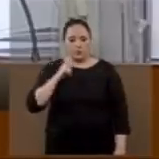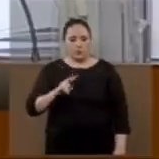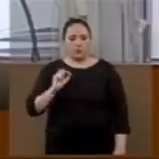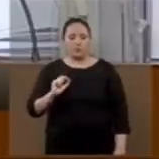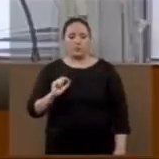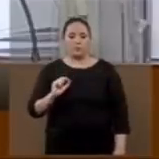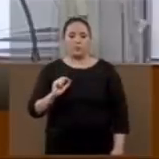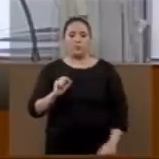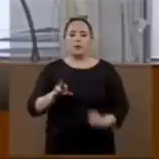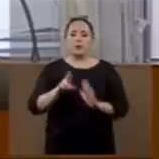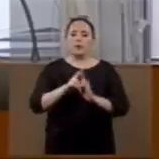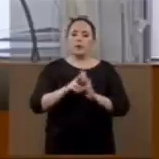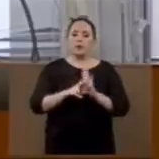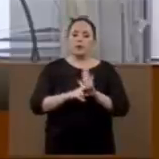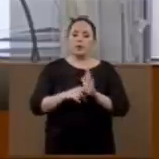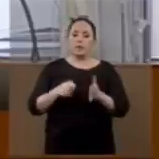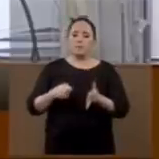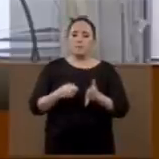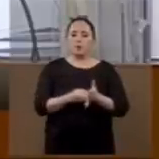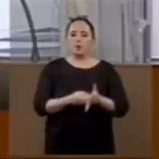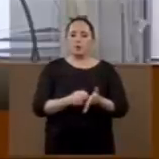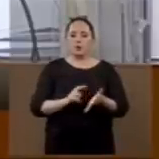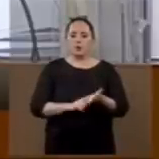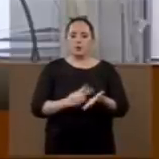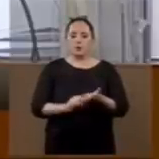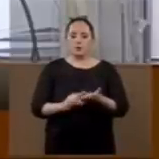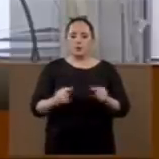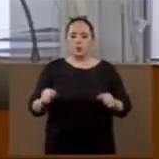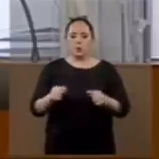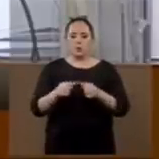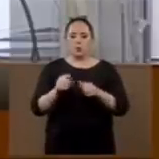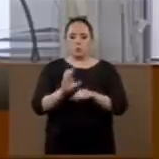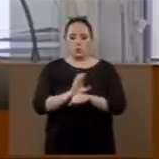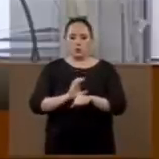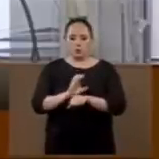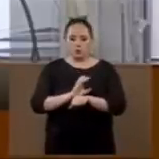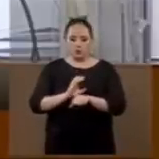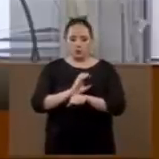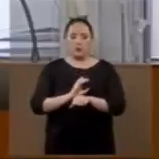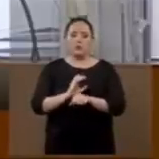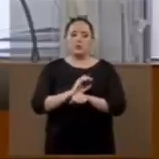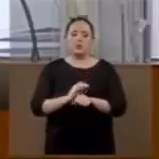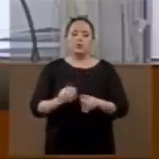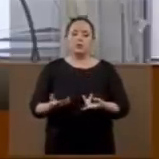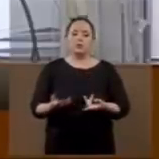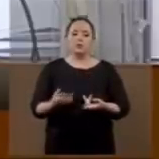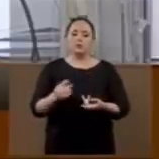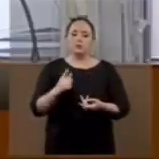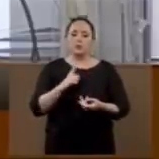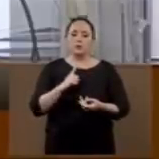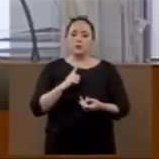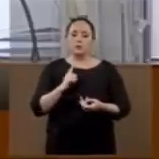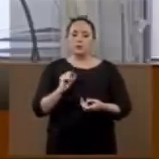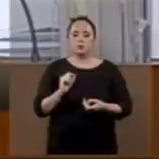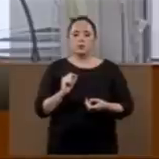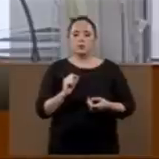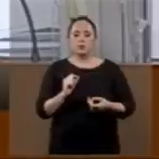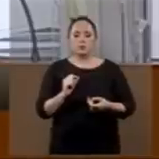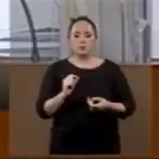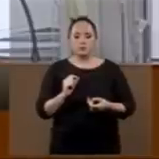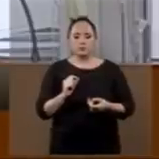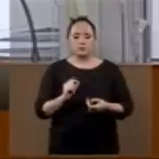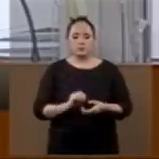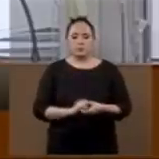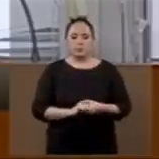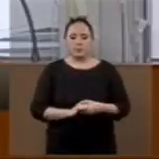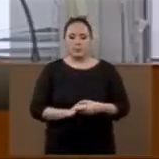aos dispositivos normativos impugnados interpretação conforme à Constituição da República, estabelecendo e adotando como